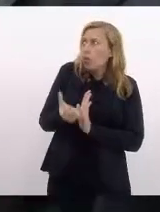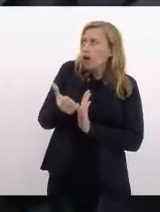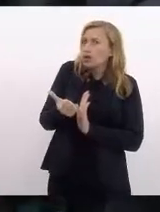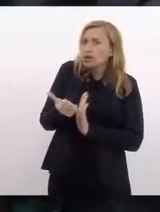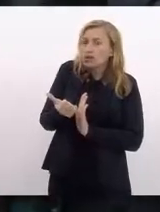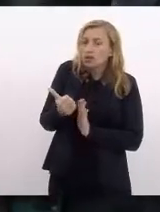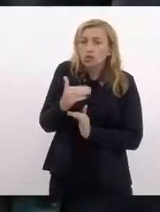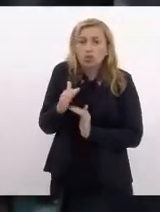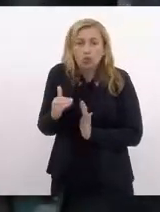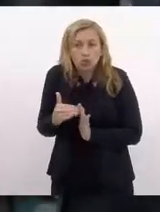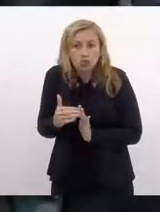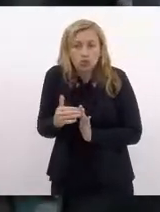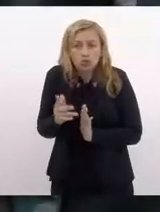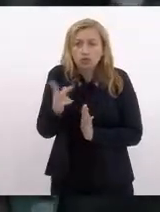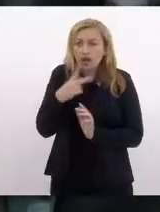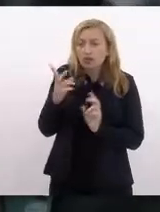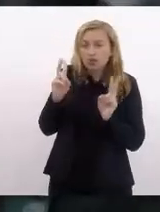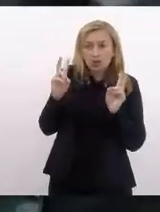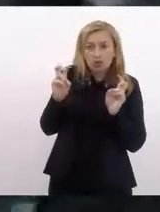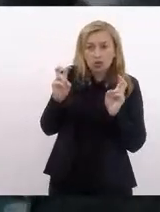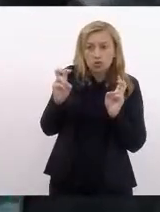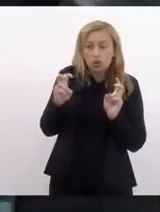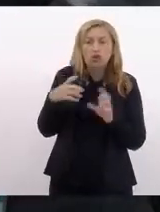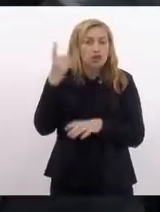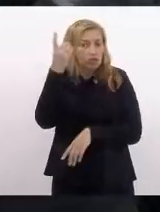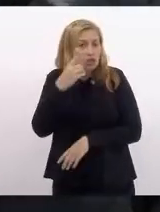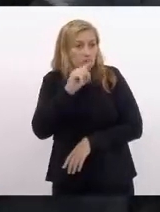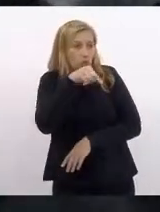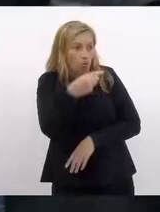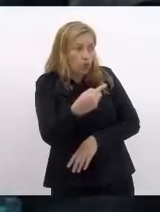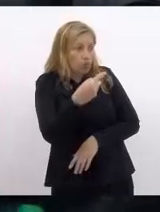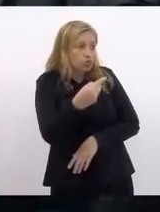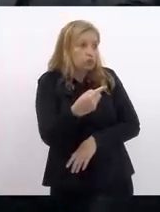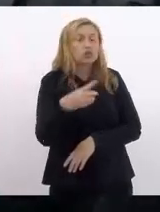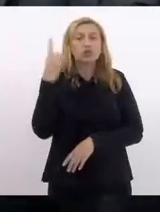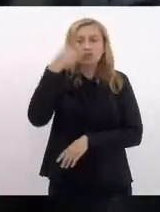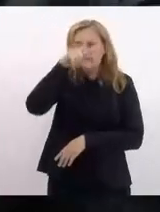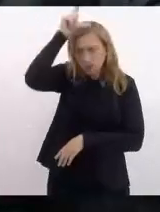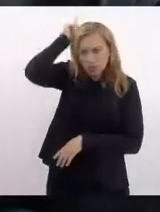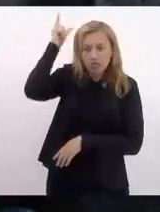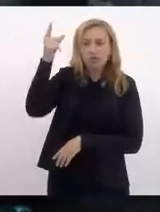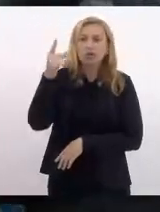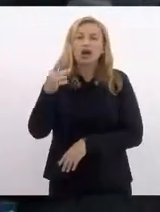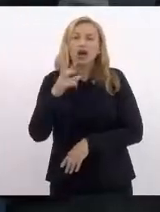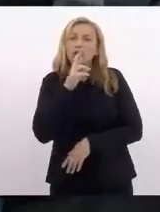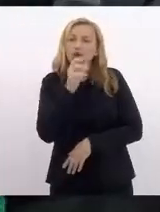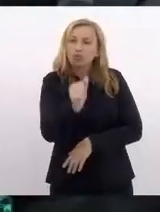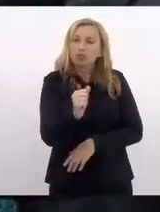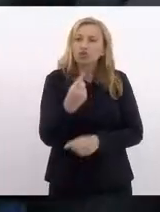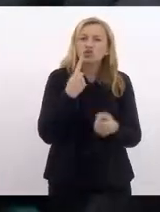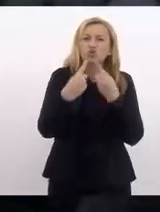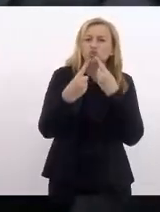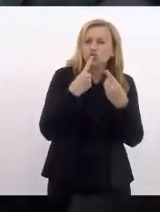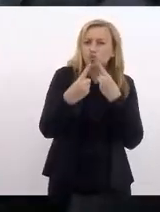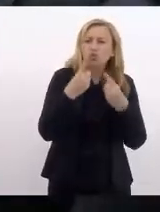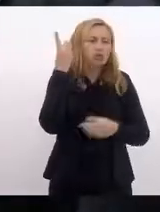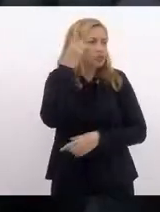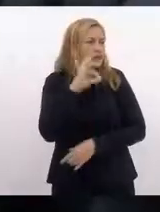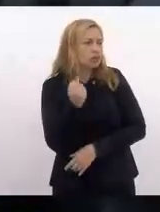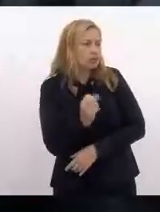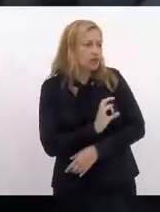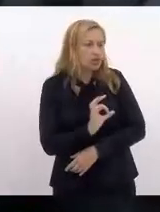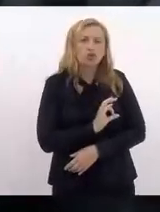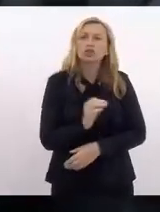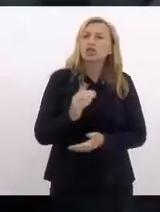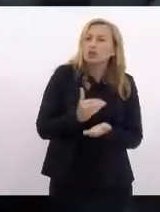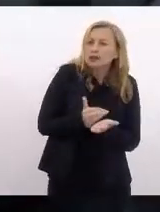unânimes nessa questão inclusive Deputado outros deputados além de Deputados Paulo Deputado Amorim debateram deputada Martha